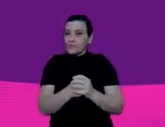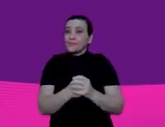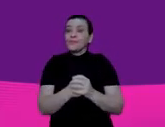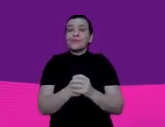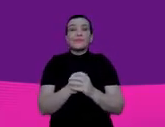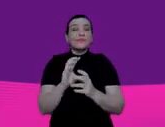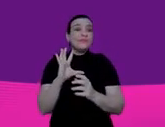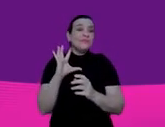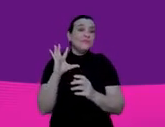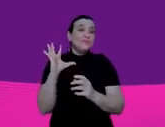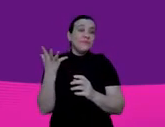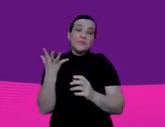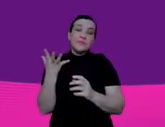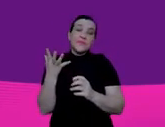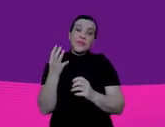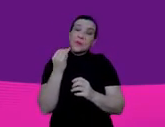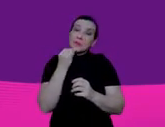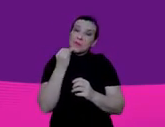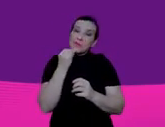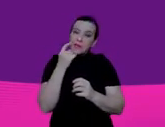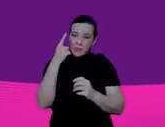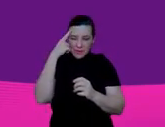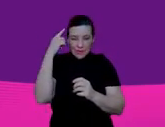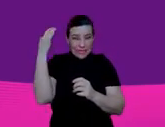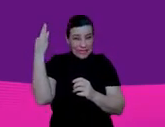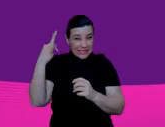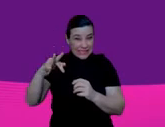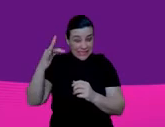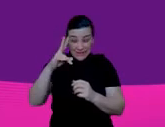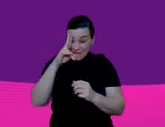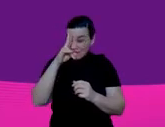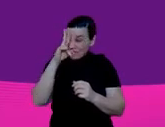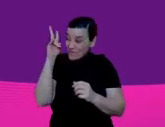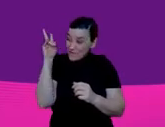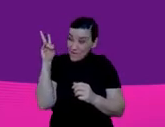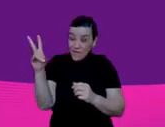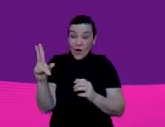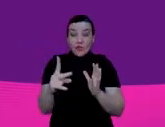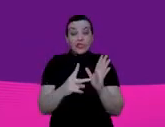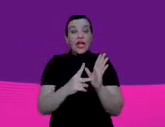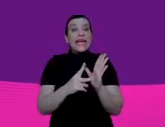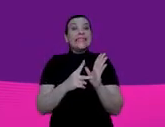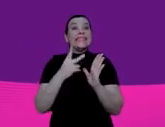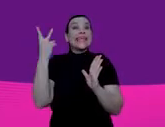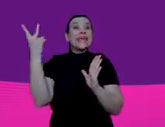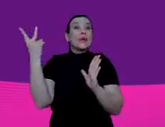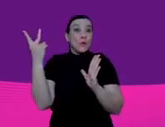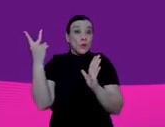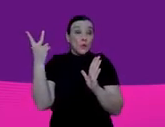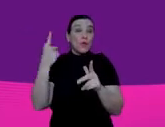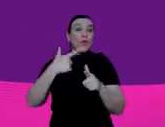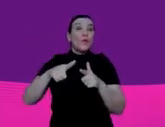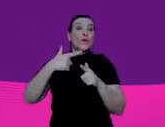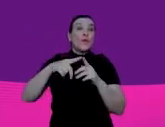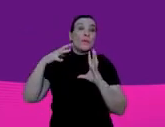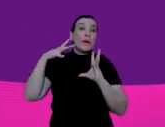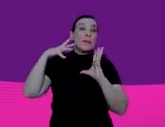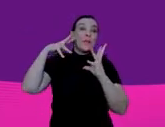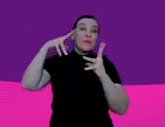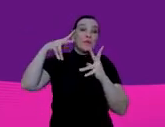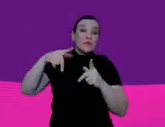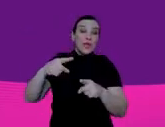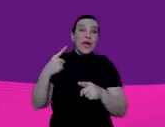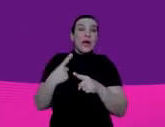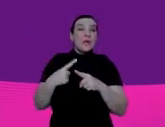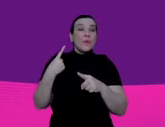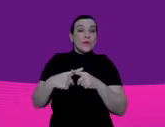que a enxaqueca se torna a segunda causa mundial de anos vividos com incapacidade. Além de uma doença comum, ela vai